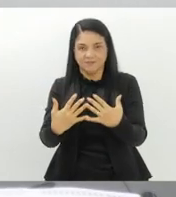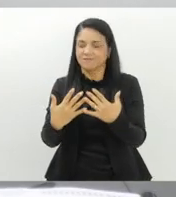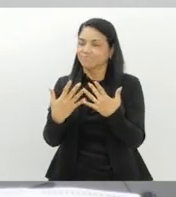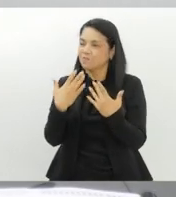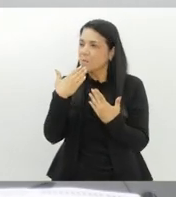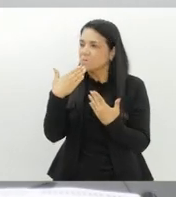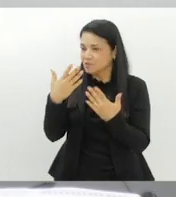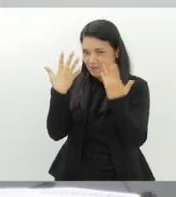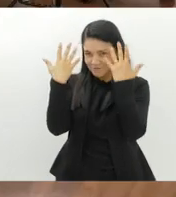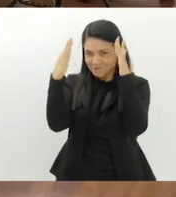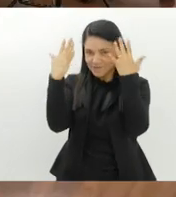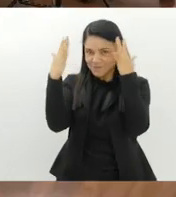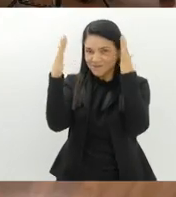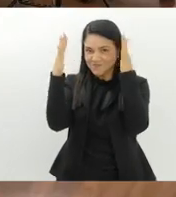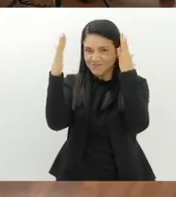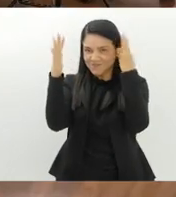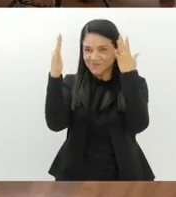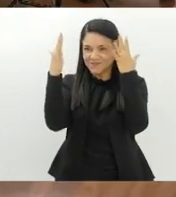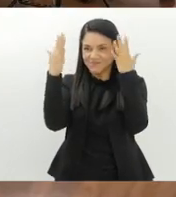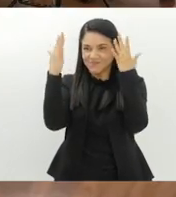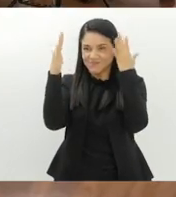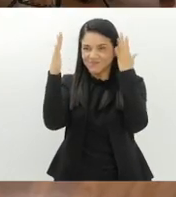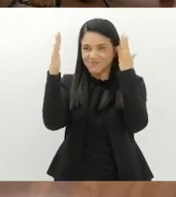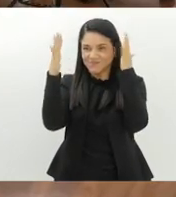de palmas, a nossa querida Lohama.